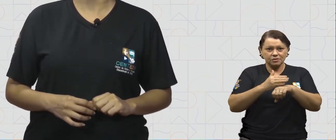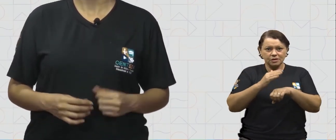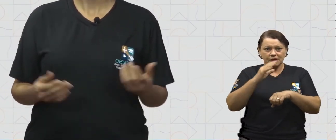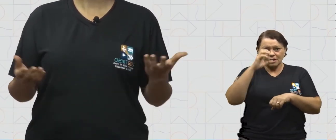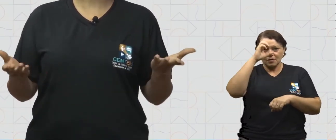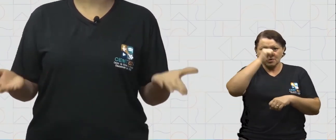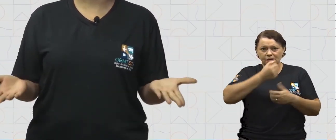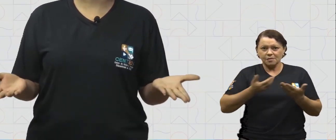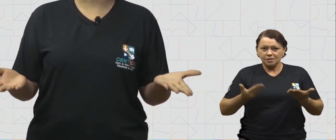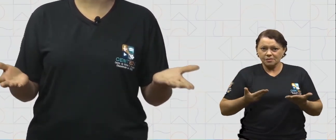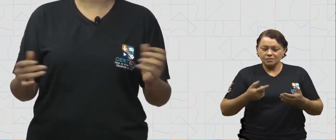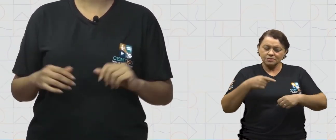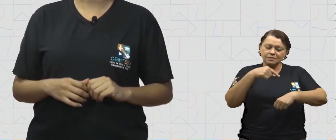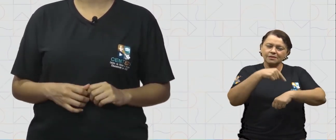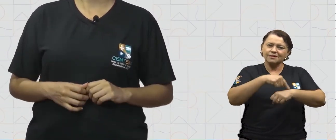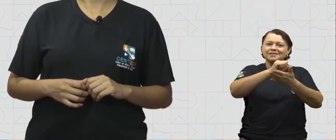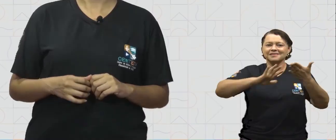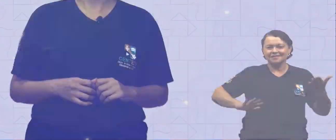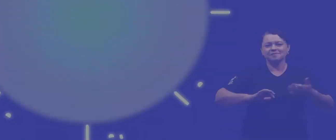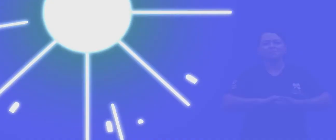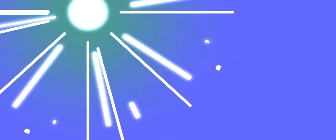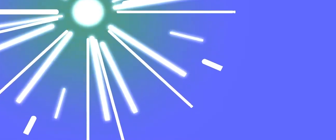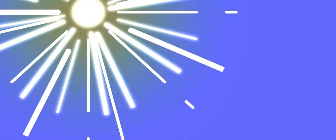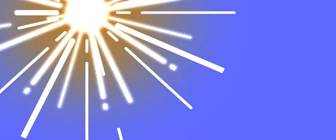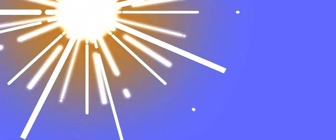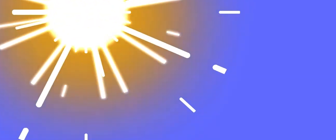de hoje? Está na hora da atividade.